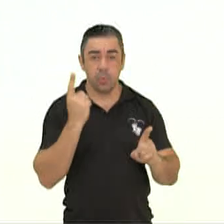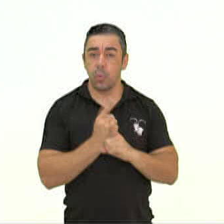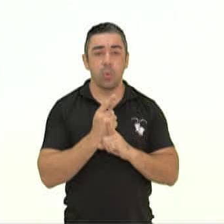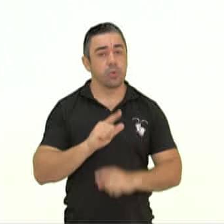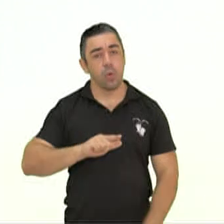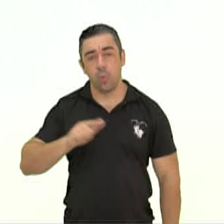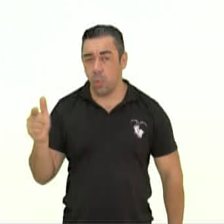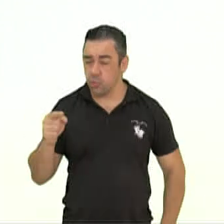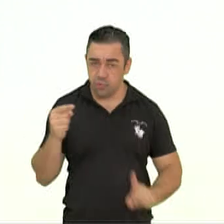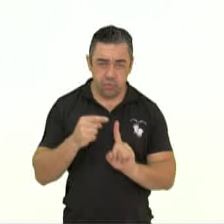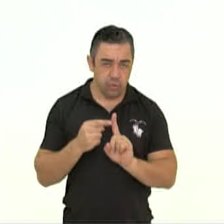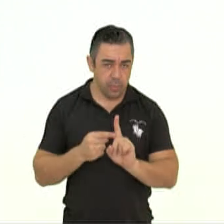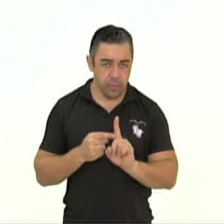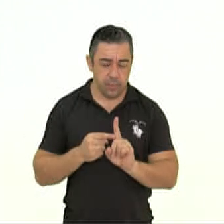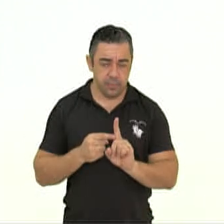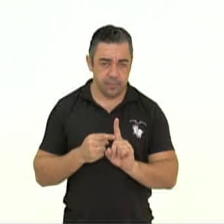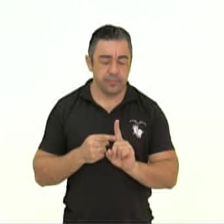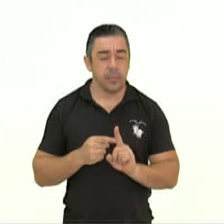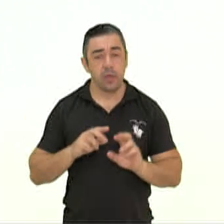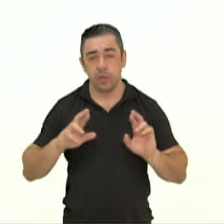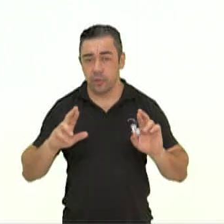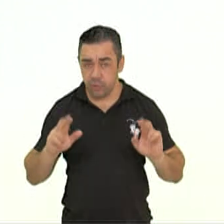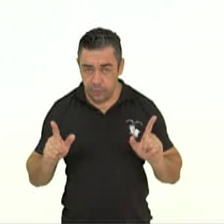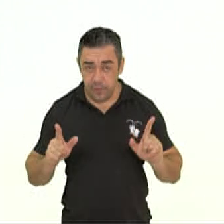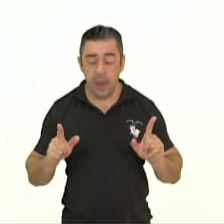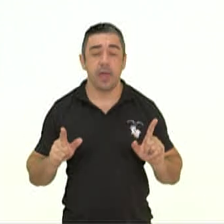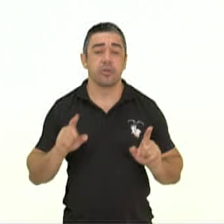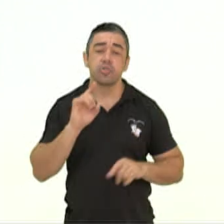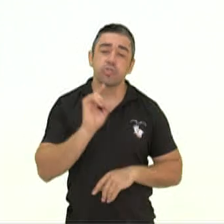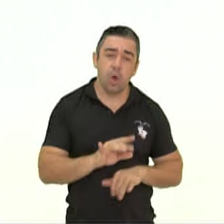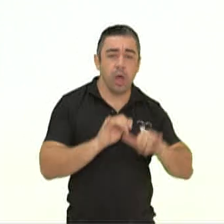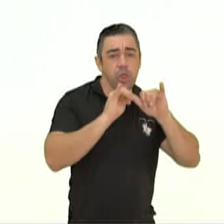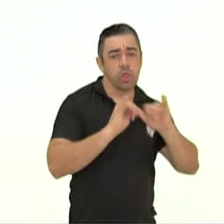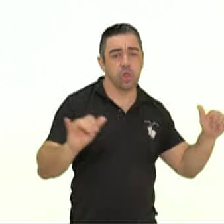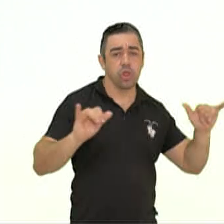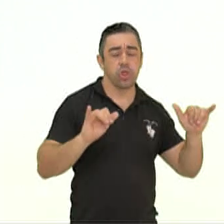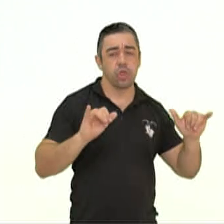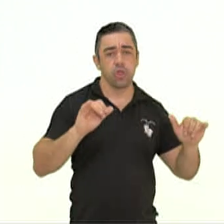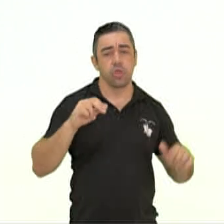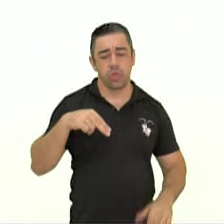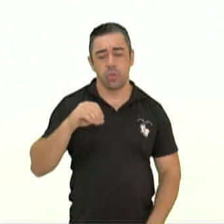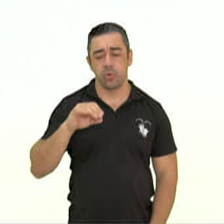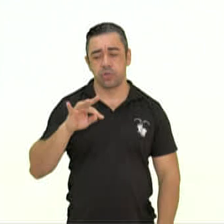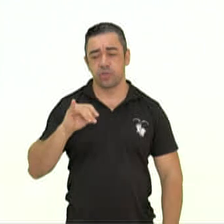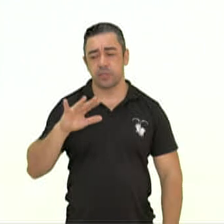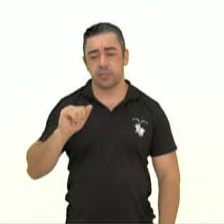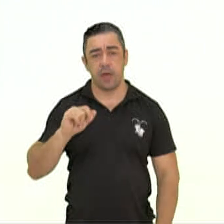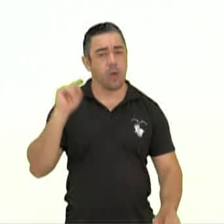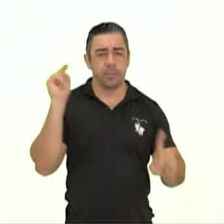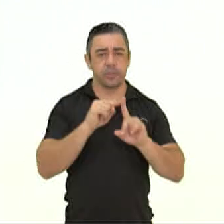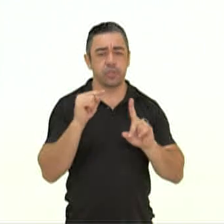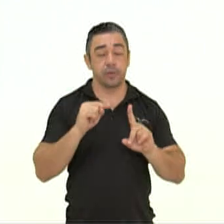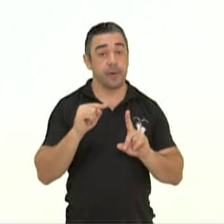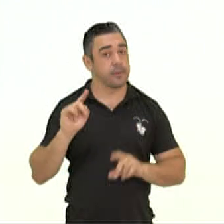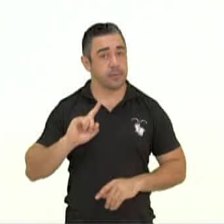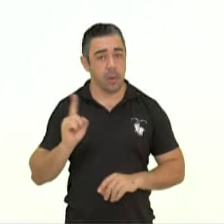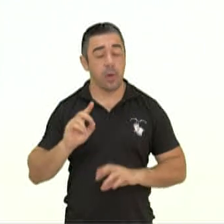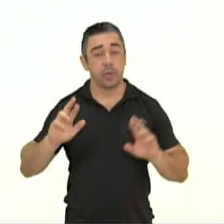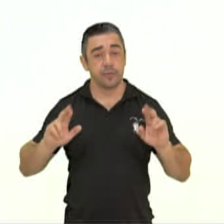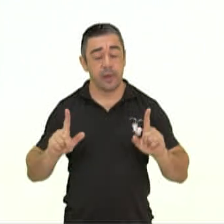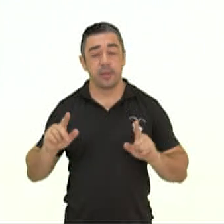outros tipos de escrita. Diferentemente da notícia, que é mais objetiva, a reportagem é mais